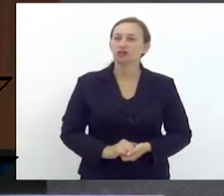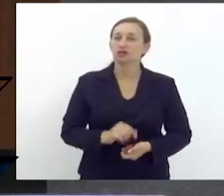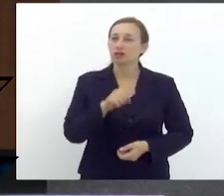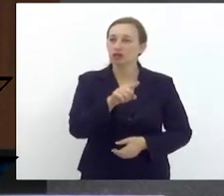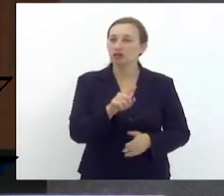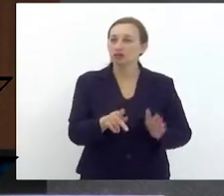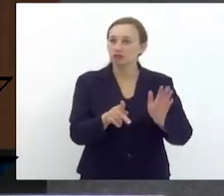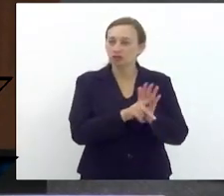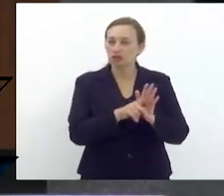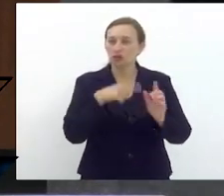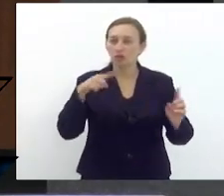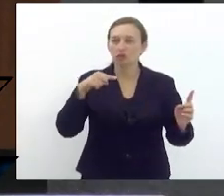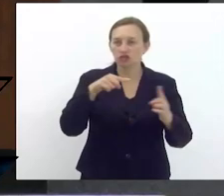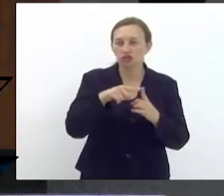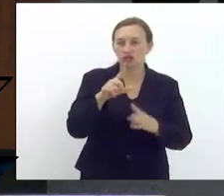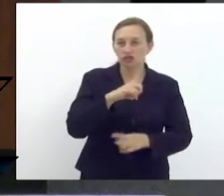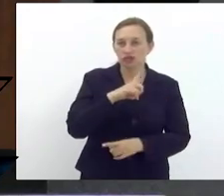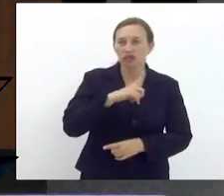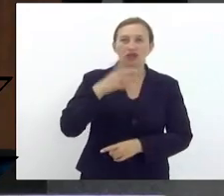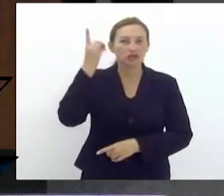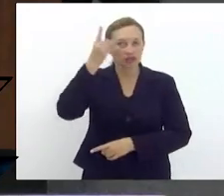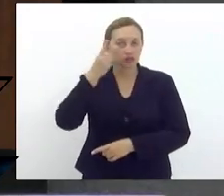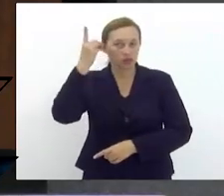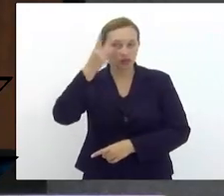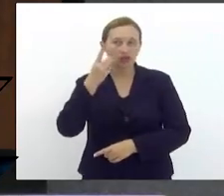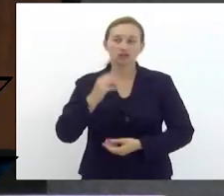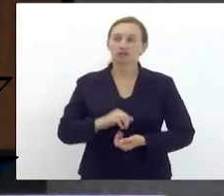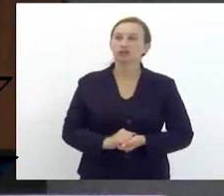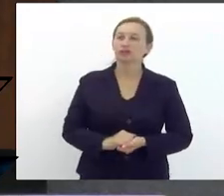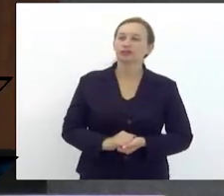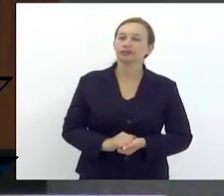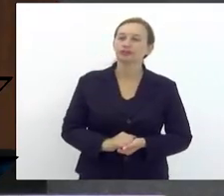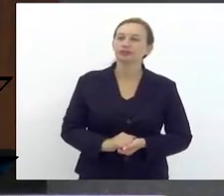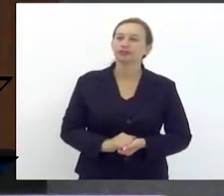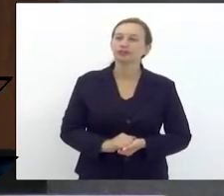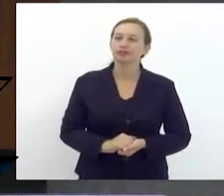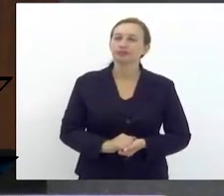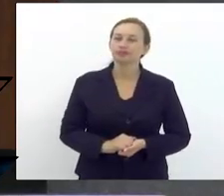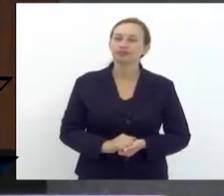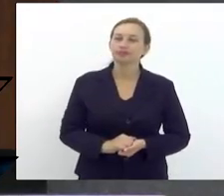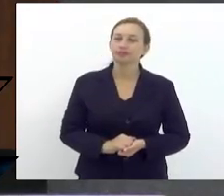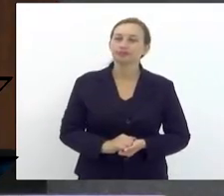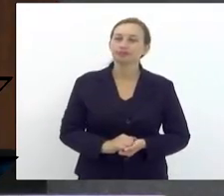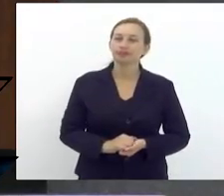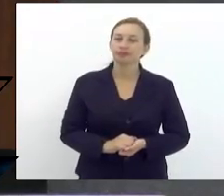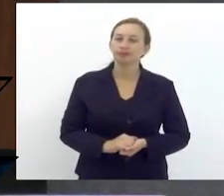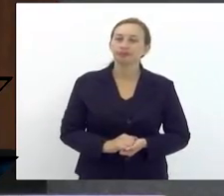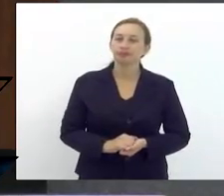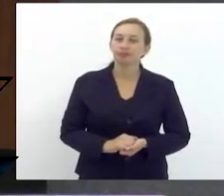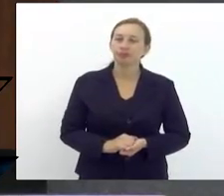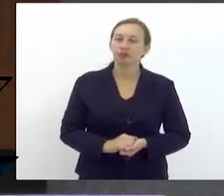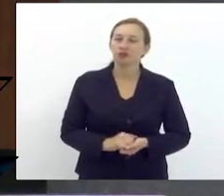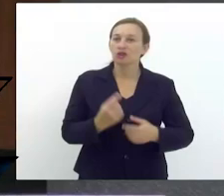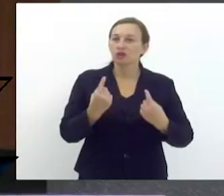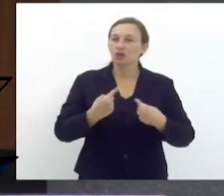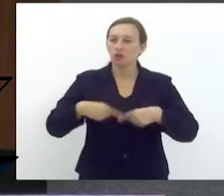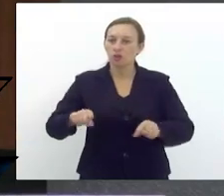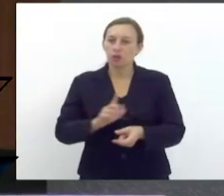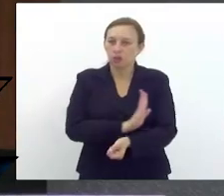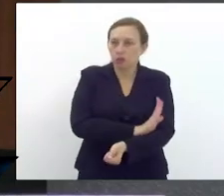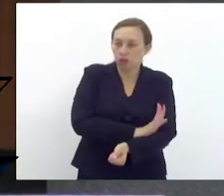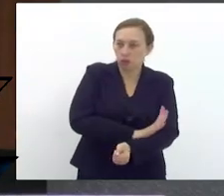projeto tem como objetivo deputados e deputados instituir que a gente venha a combater o racismo